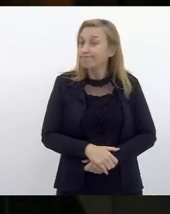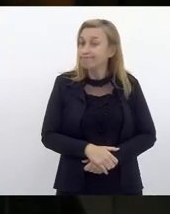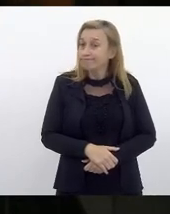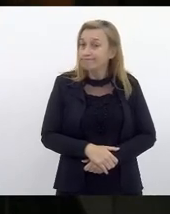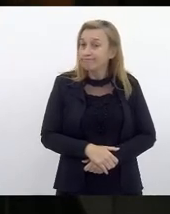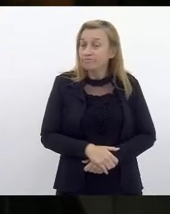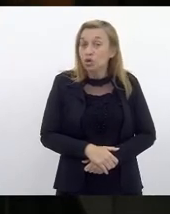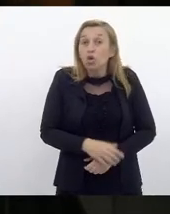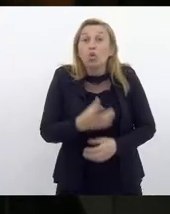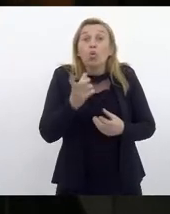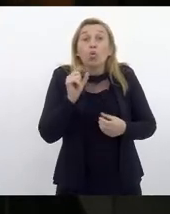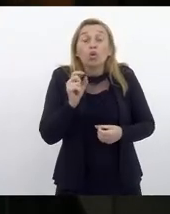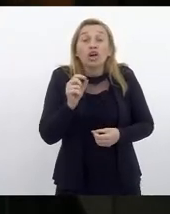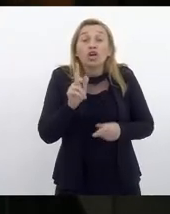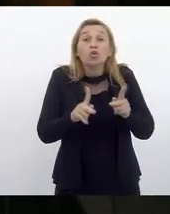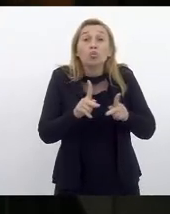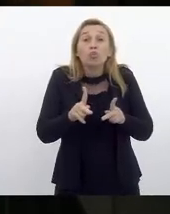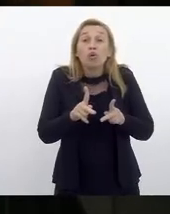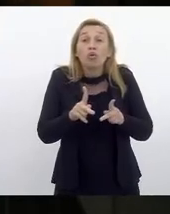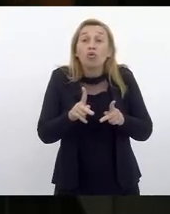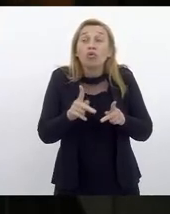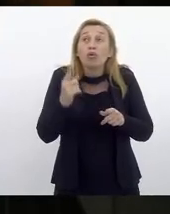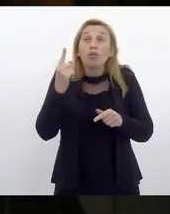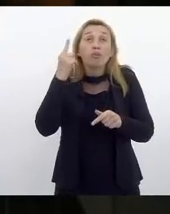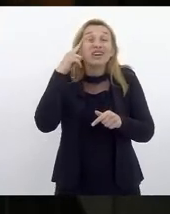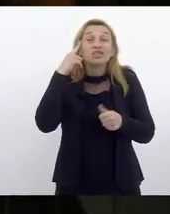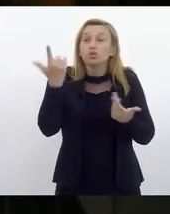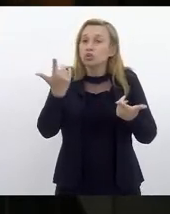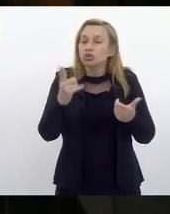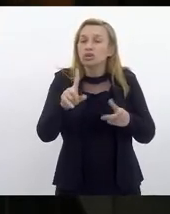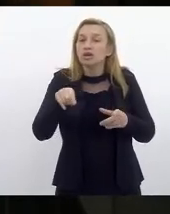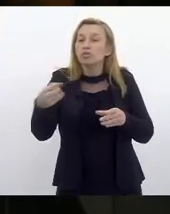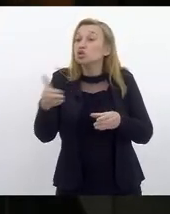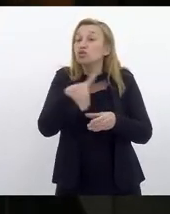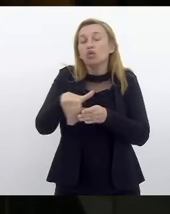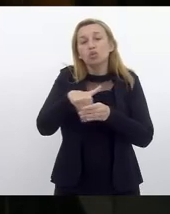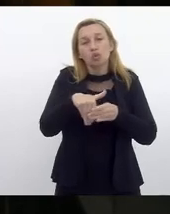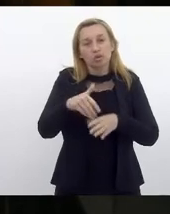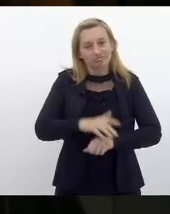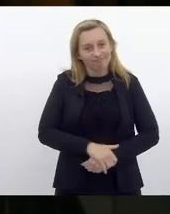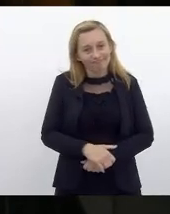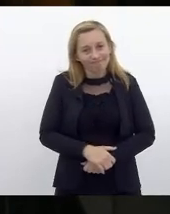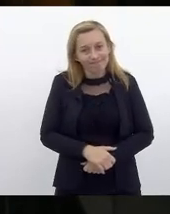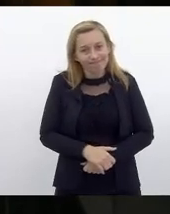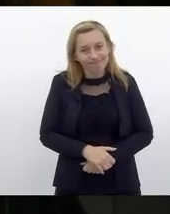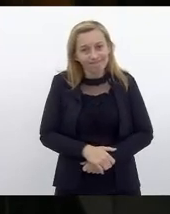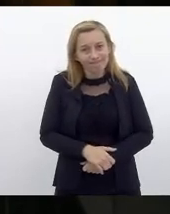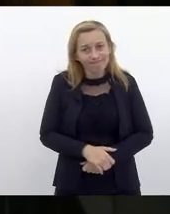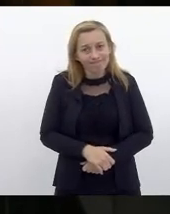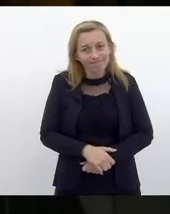O que a população, no momento de votar nessa pessoa, queria?